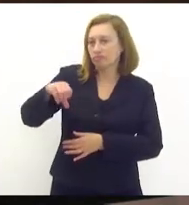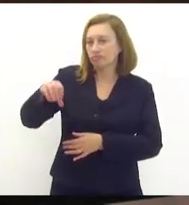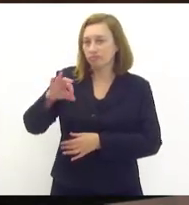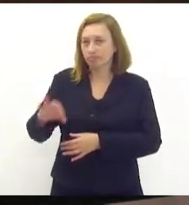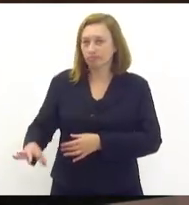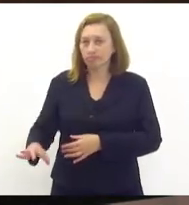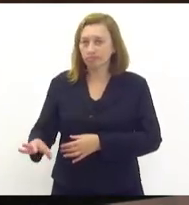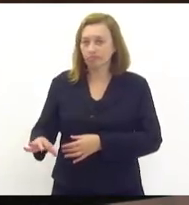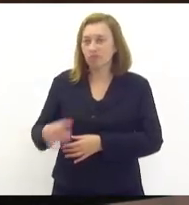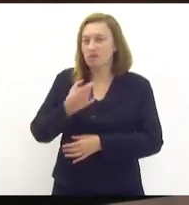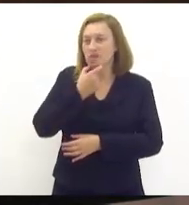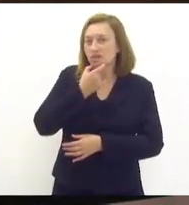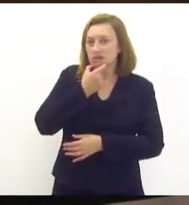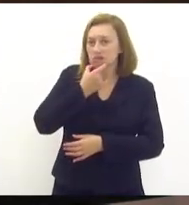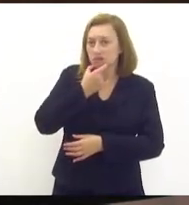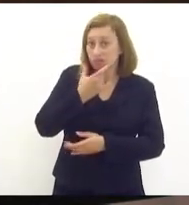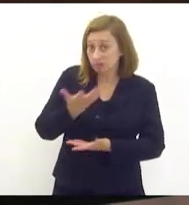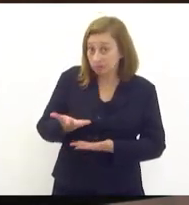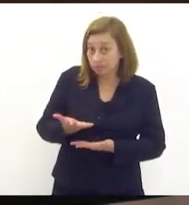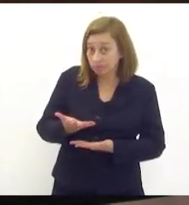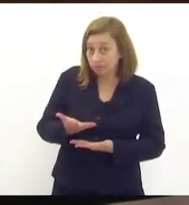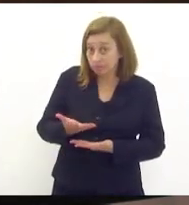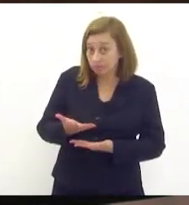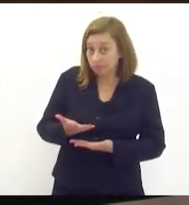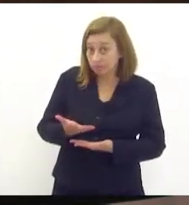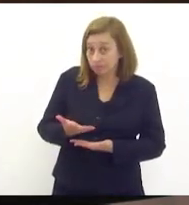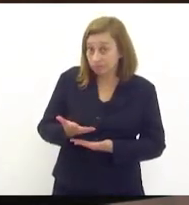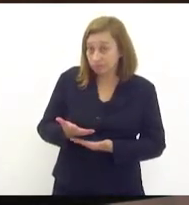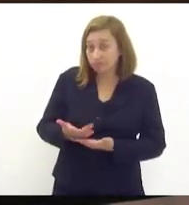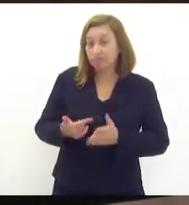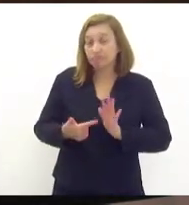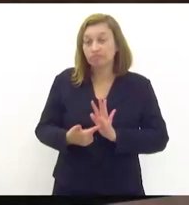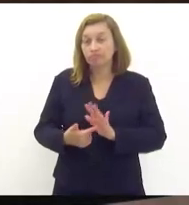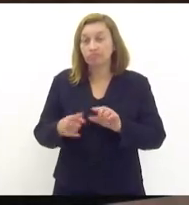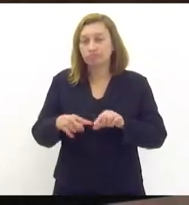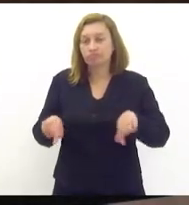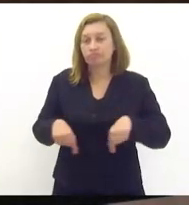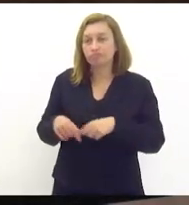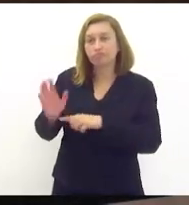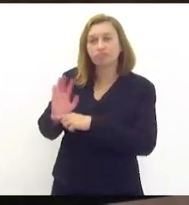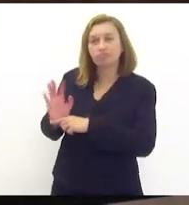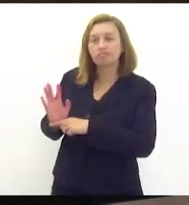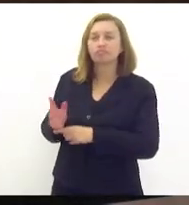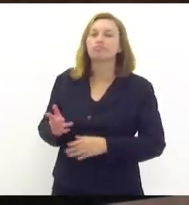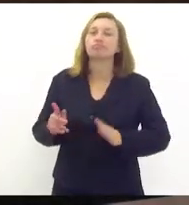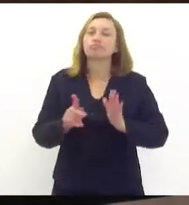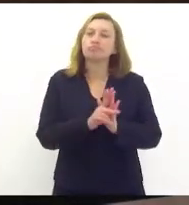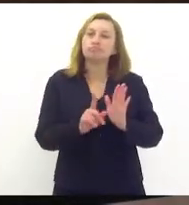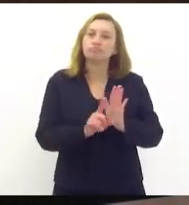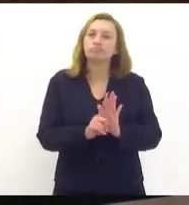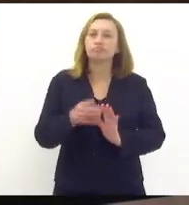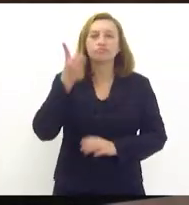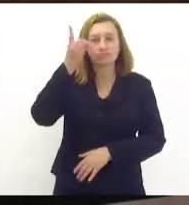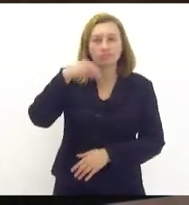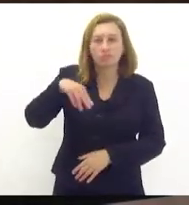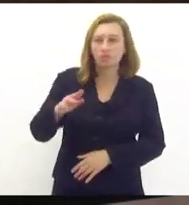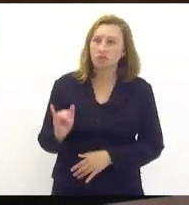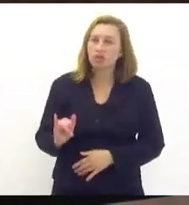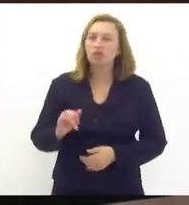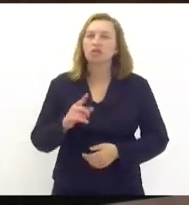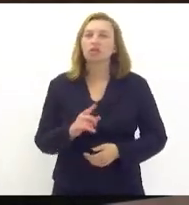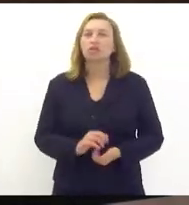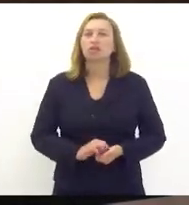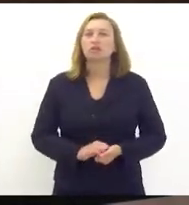delas em língua inglesa que vão ser passadas em nossas salas de cinema com esse projeto Deputado Muniz Neto a